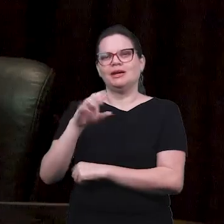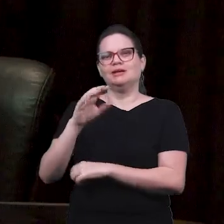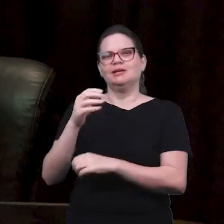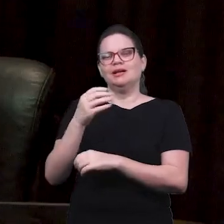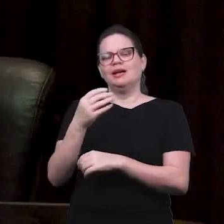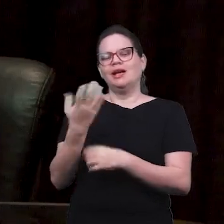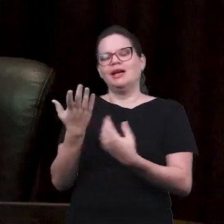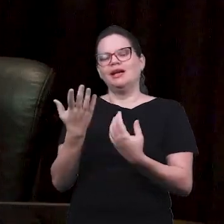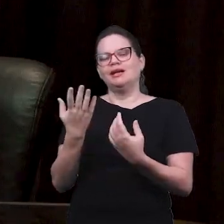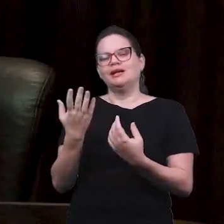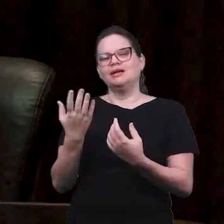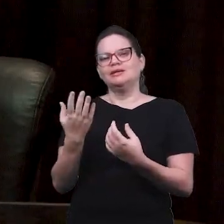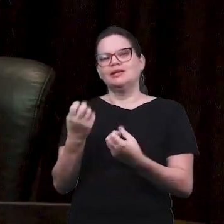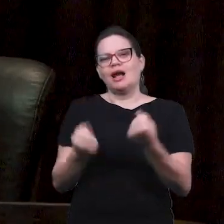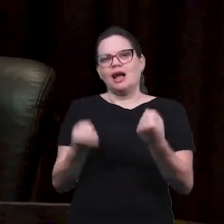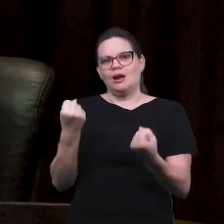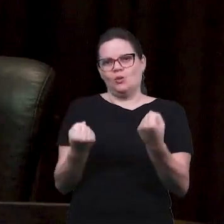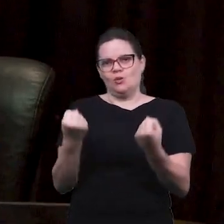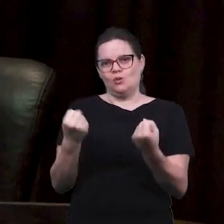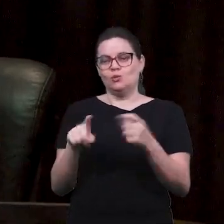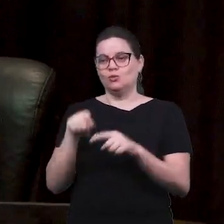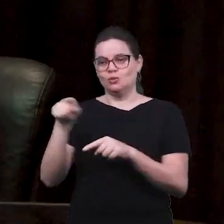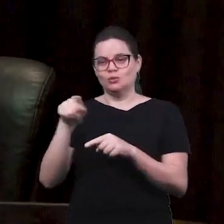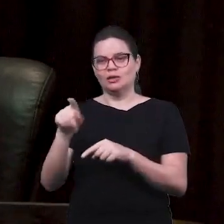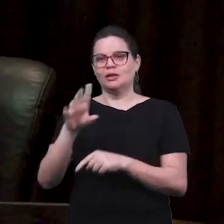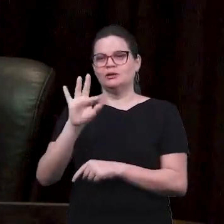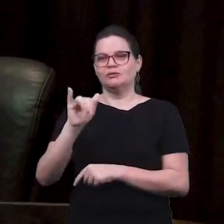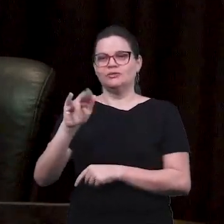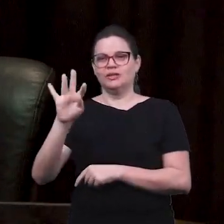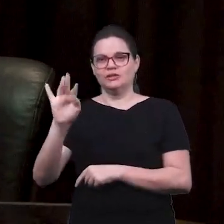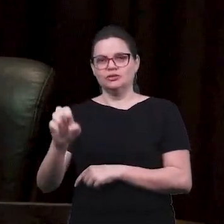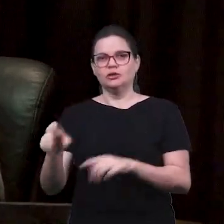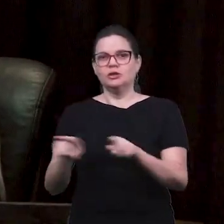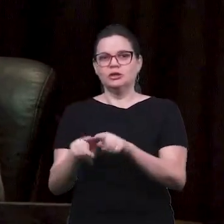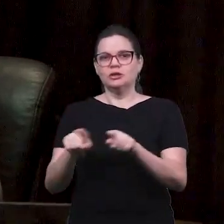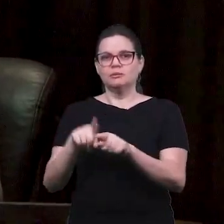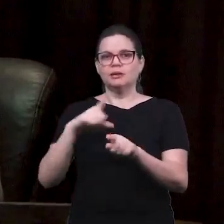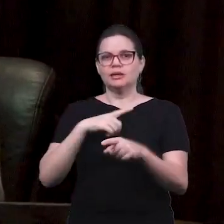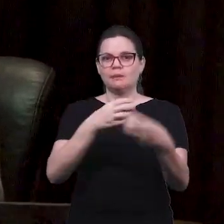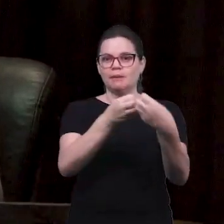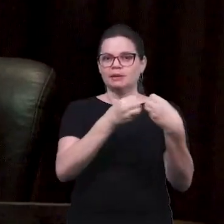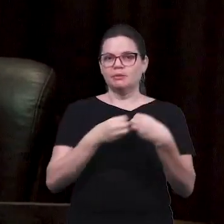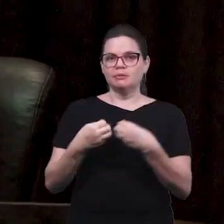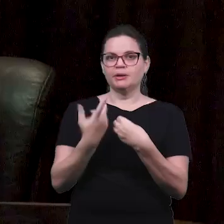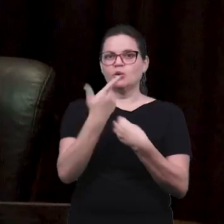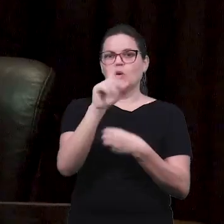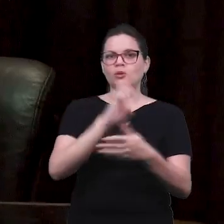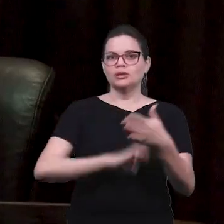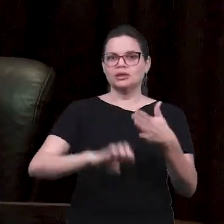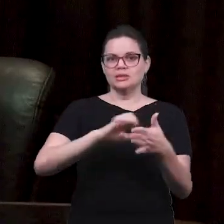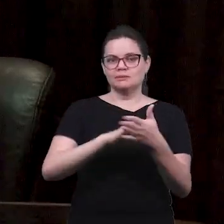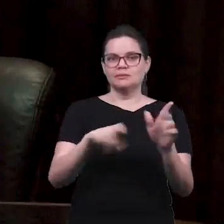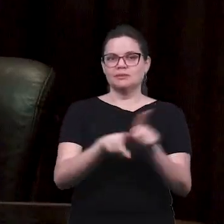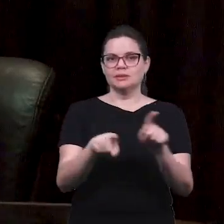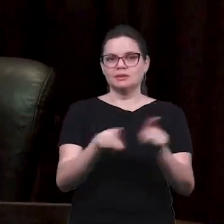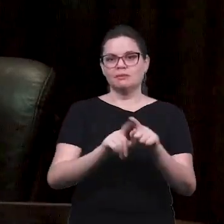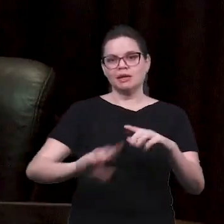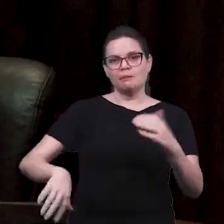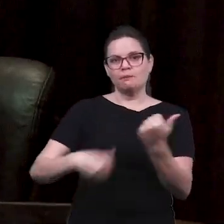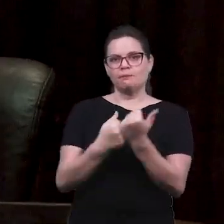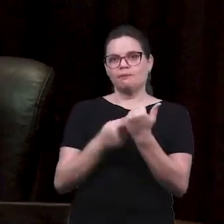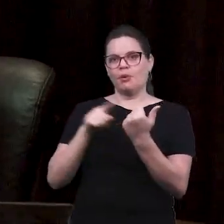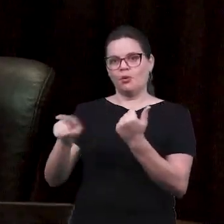tem dezenas de outras empresas ao redor Prestadoras de serviço, né? que fornecem